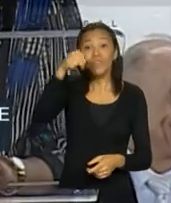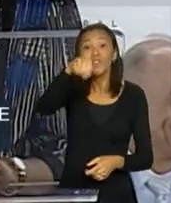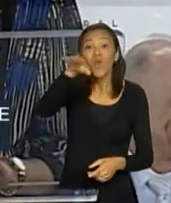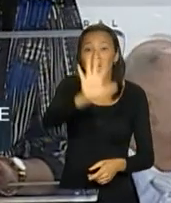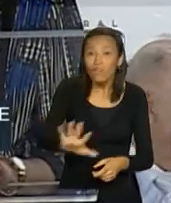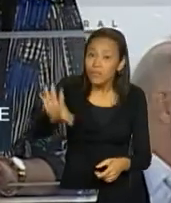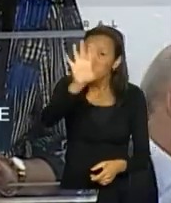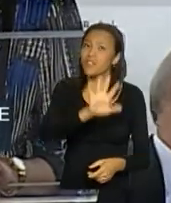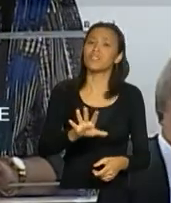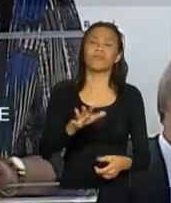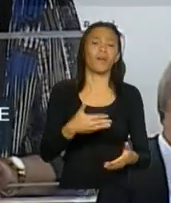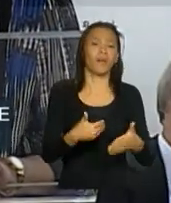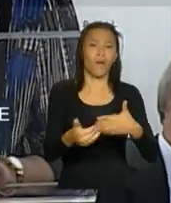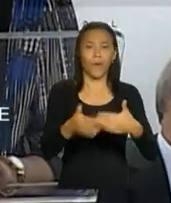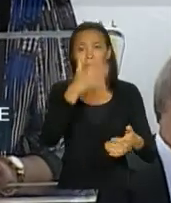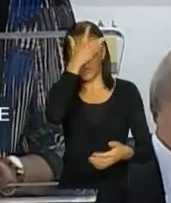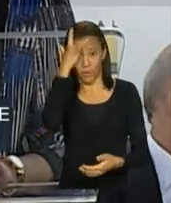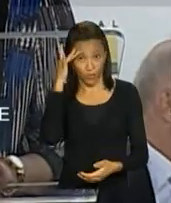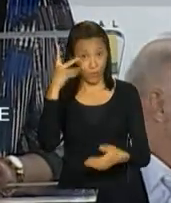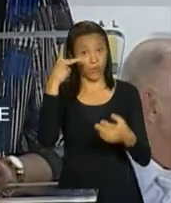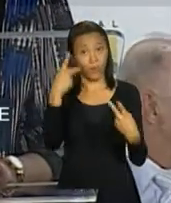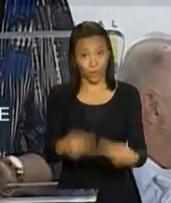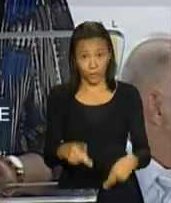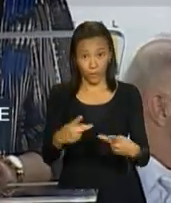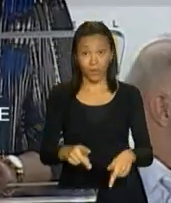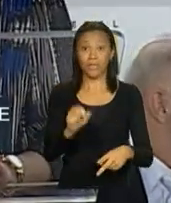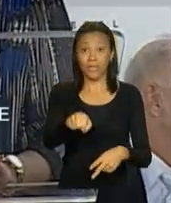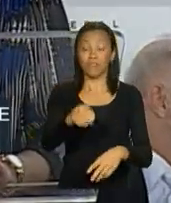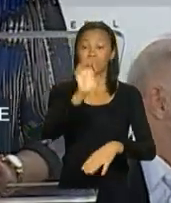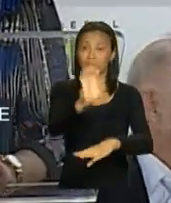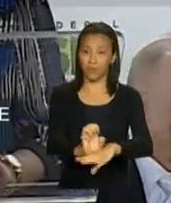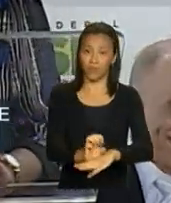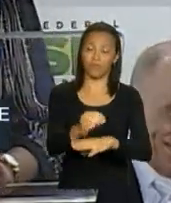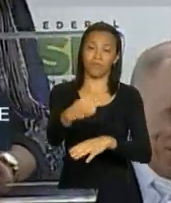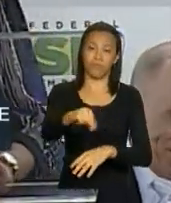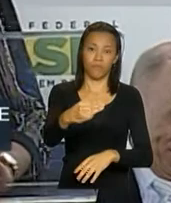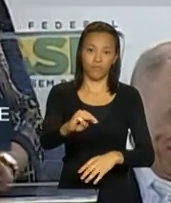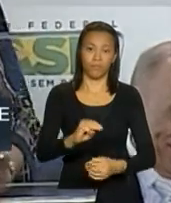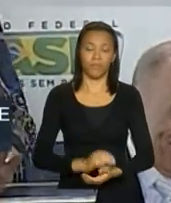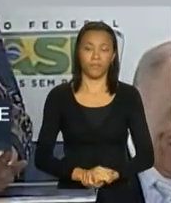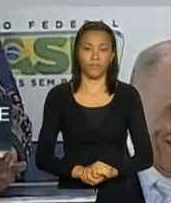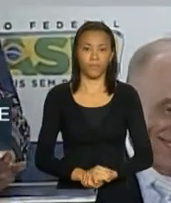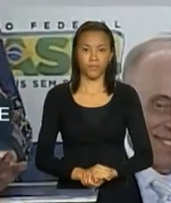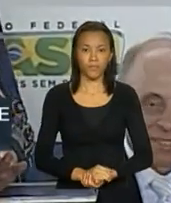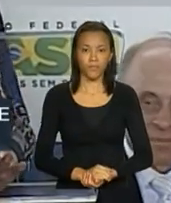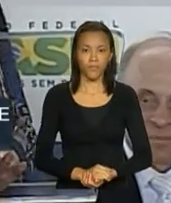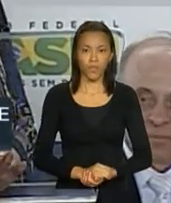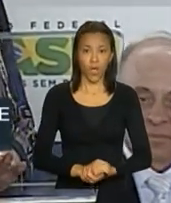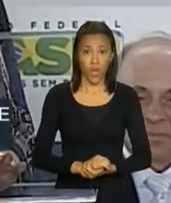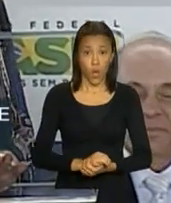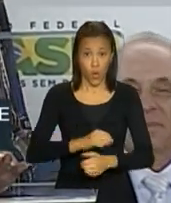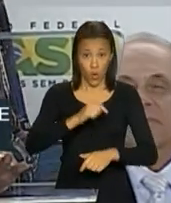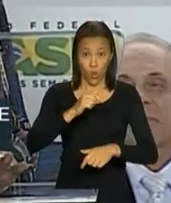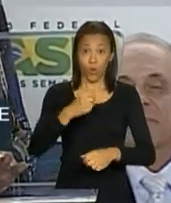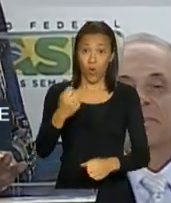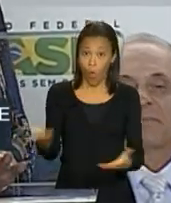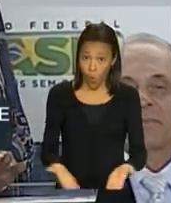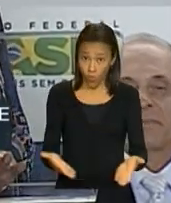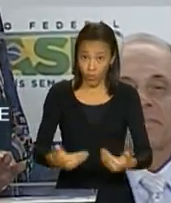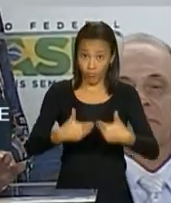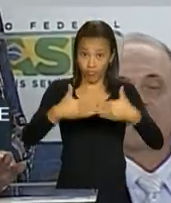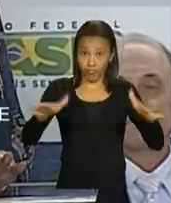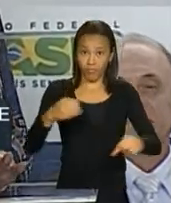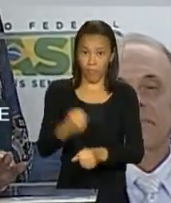para os cidadãos e as cidadãs do Maranhão e as obras que nós inauguramos